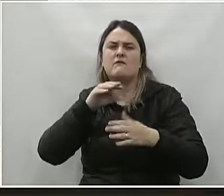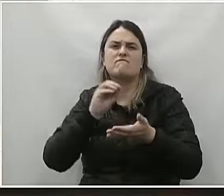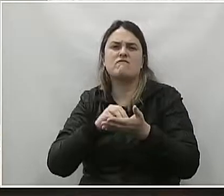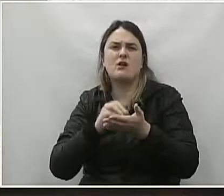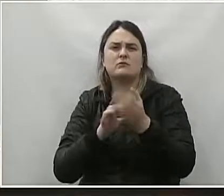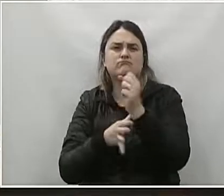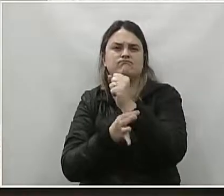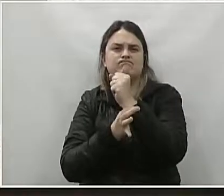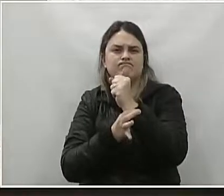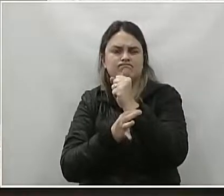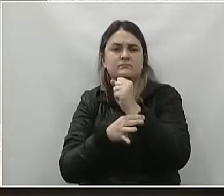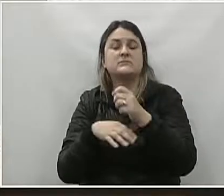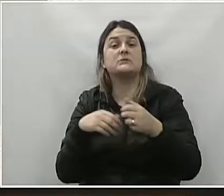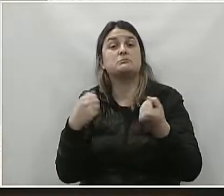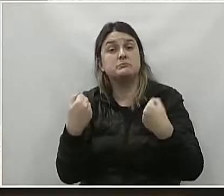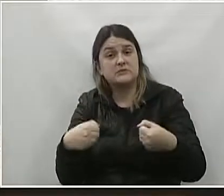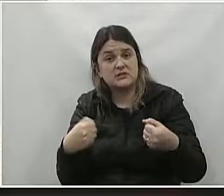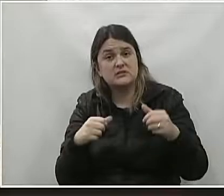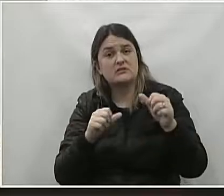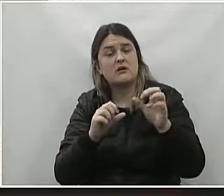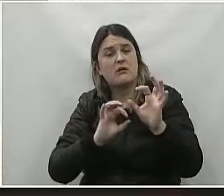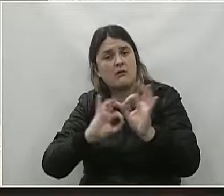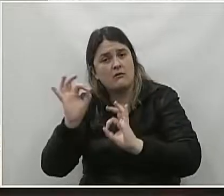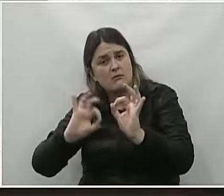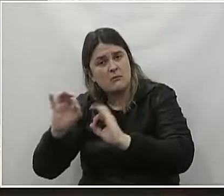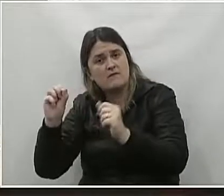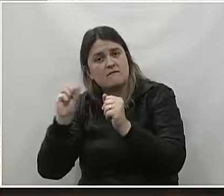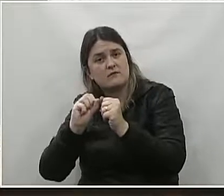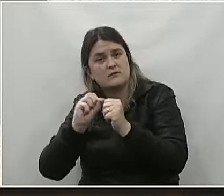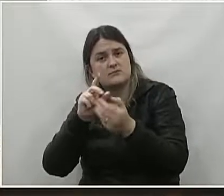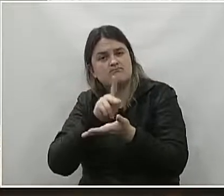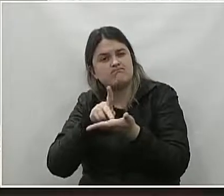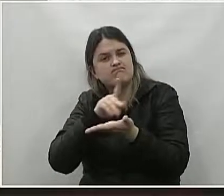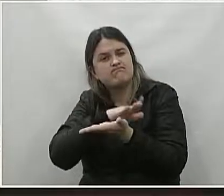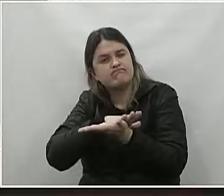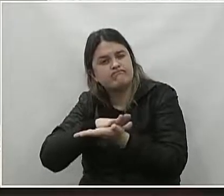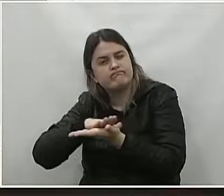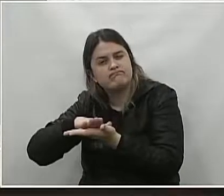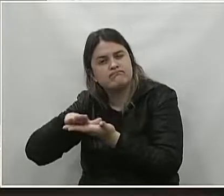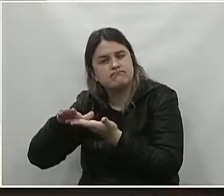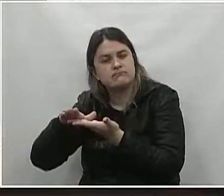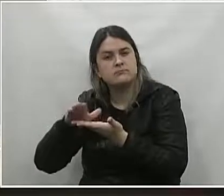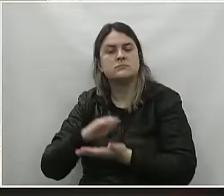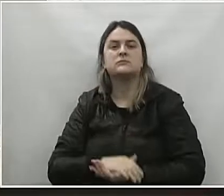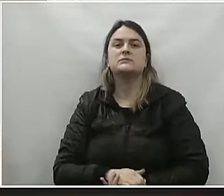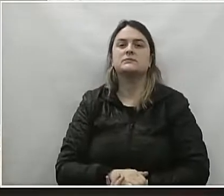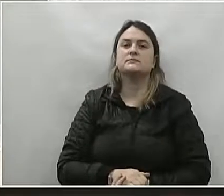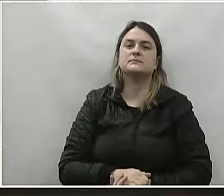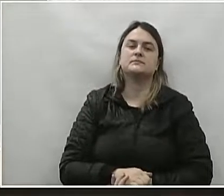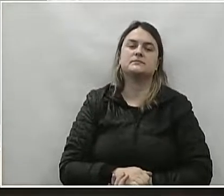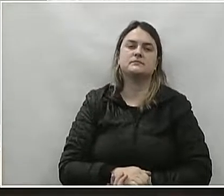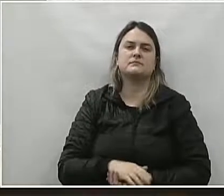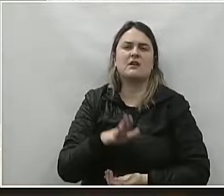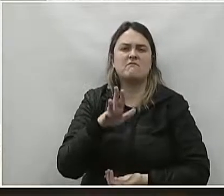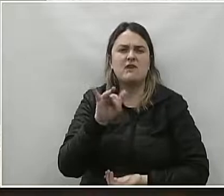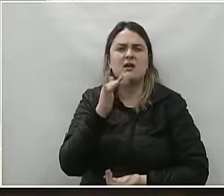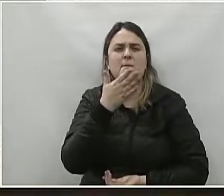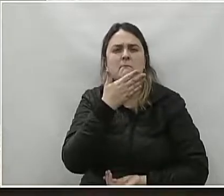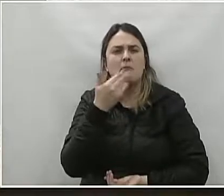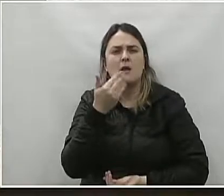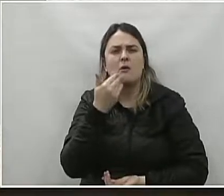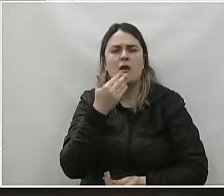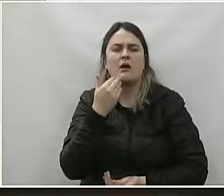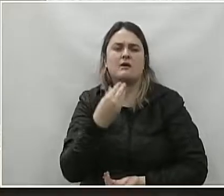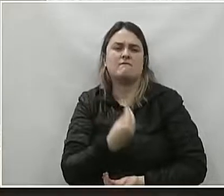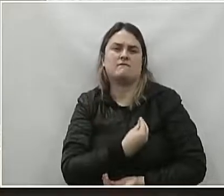de segurança. Por isso se faz necessária essa pavimentação, pois dessa forma melhorará em muito a qualidade